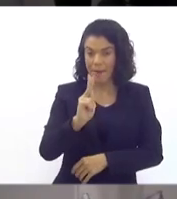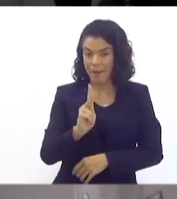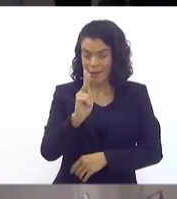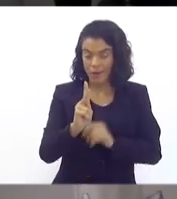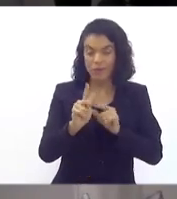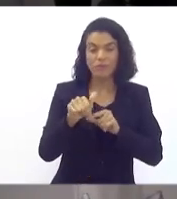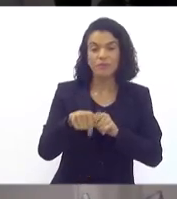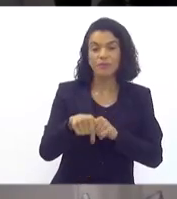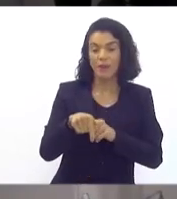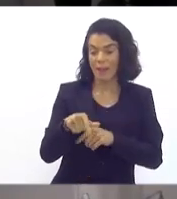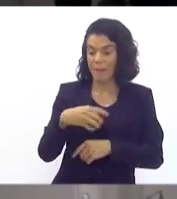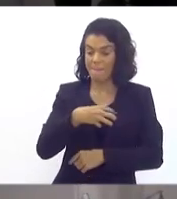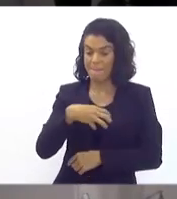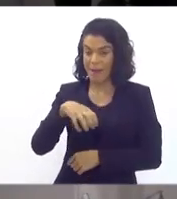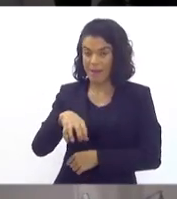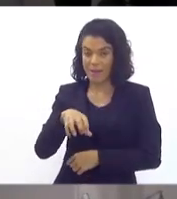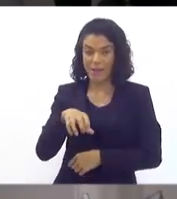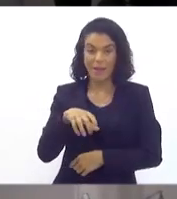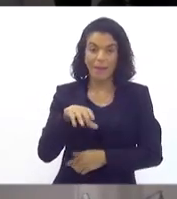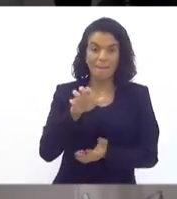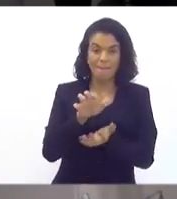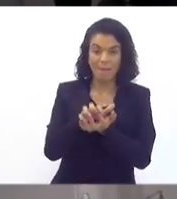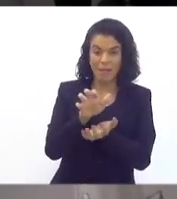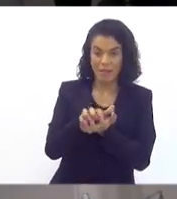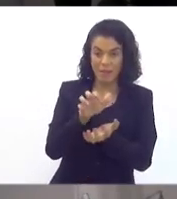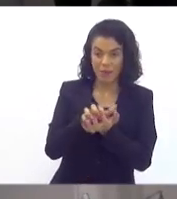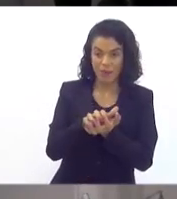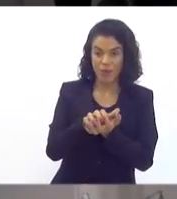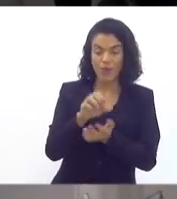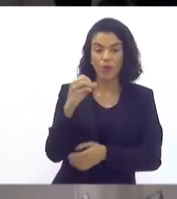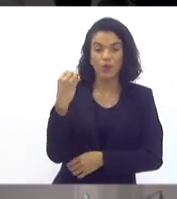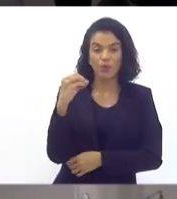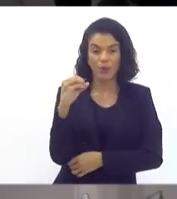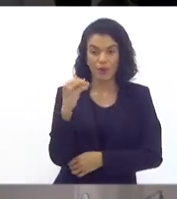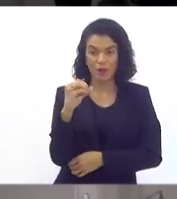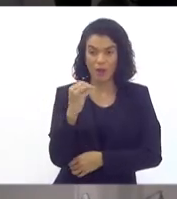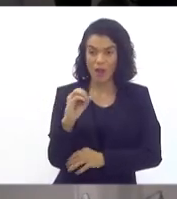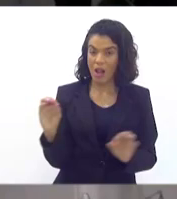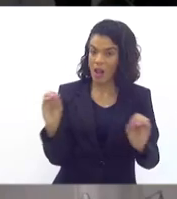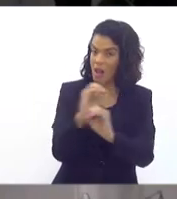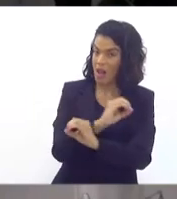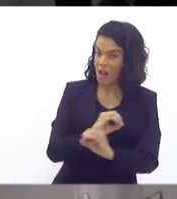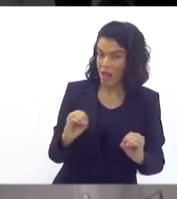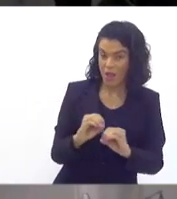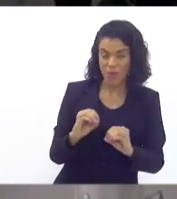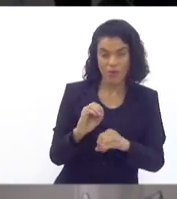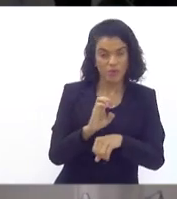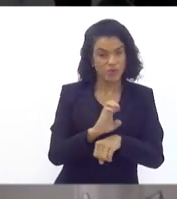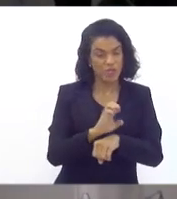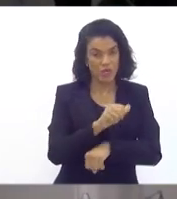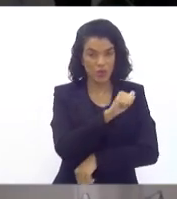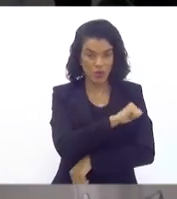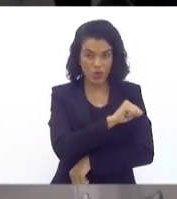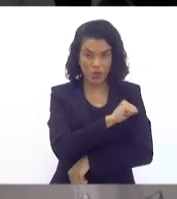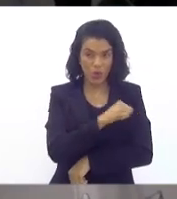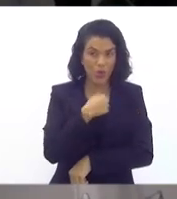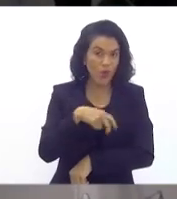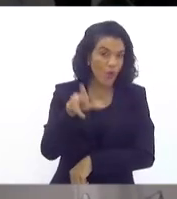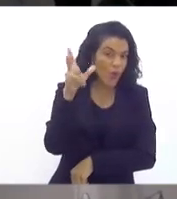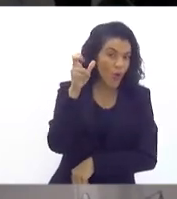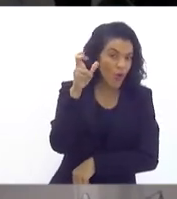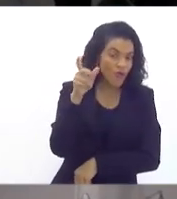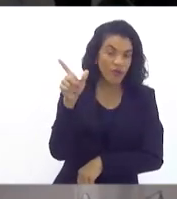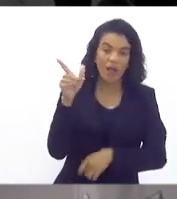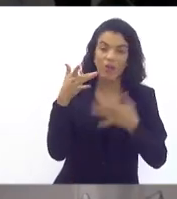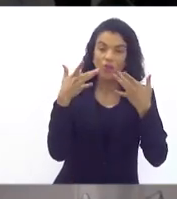feito na Bahia em Pernambuco e no Rio Grande do Sul nenhuma Estado do Rio de Janeiro eu vi ele falando isso lá